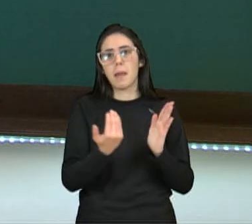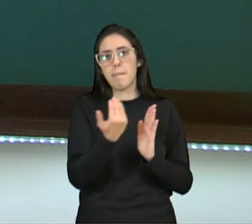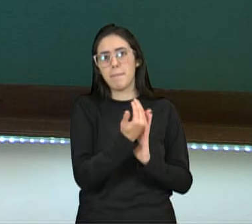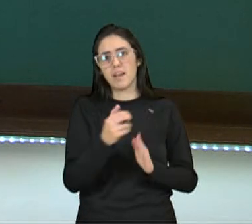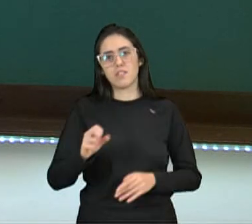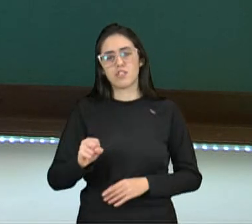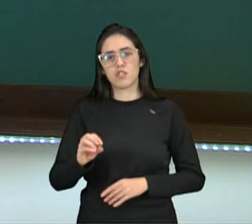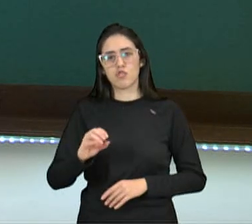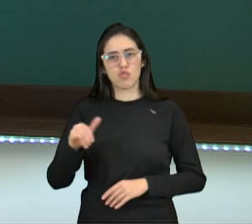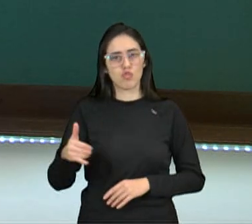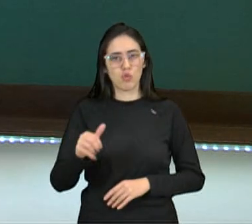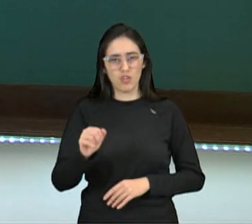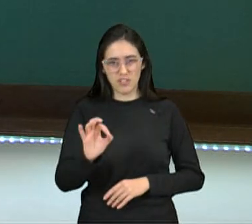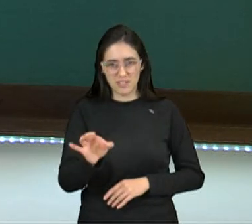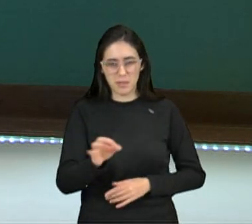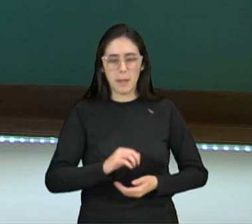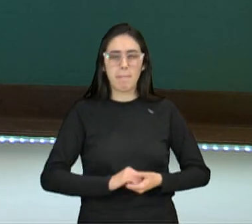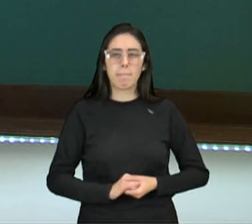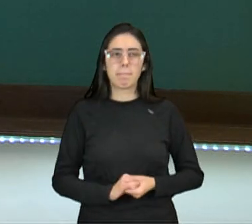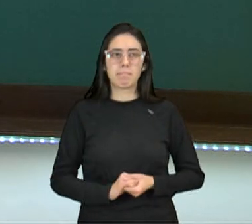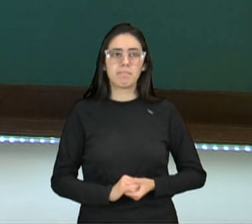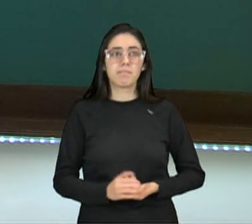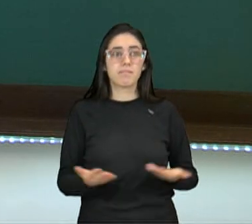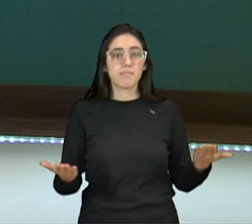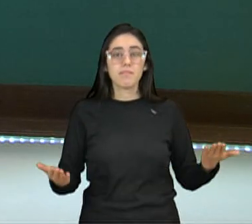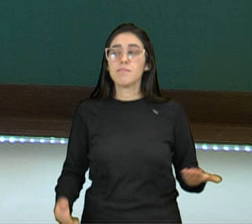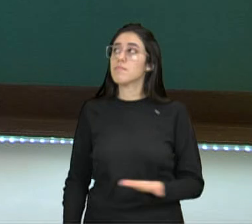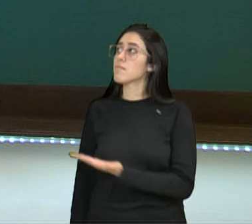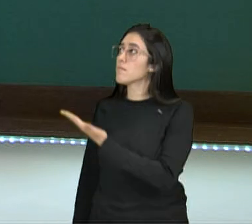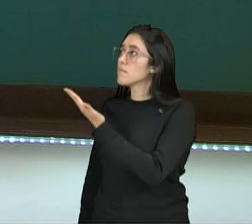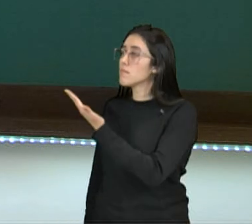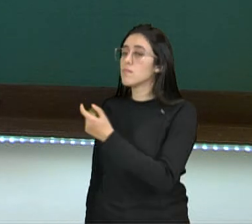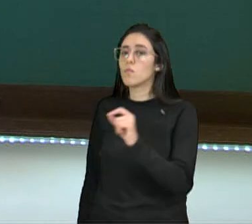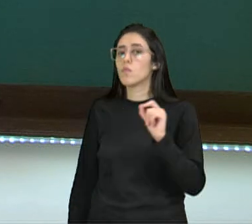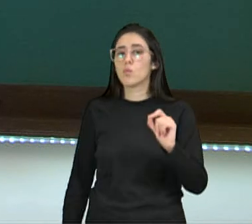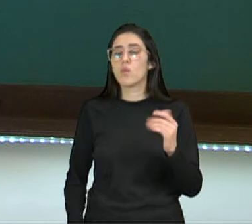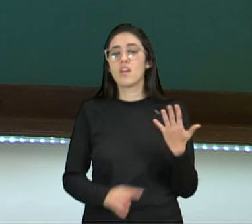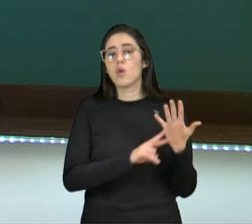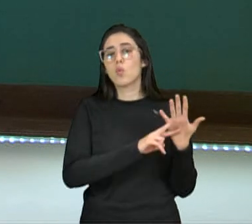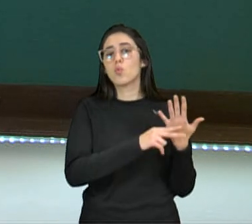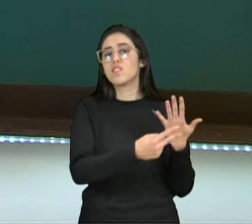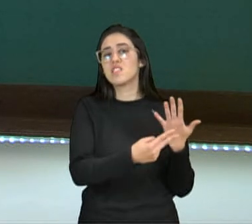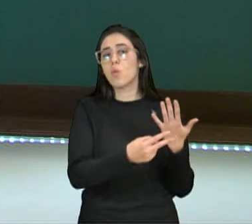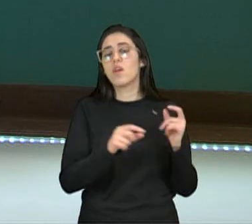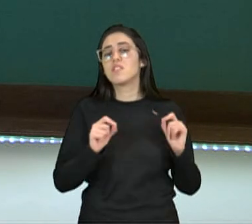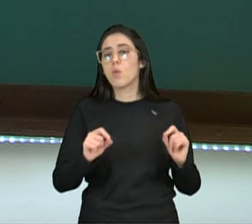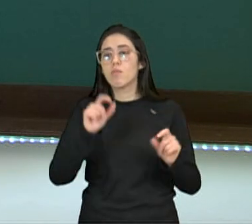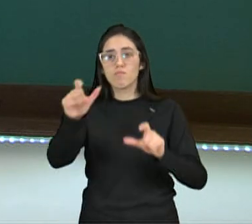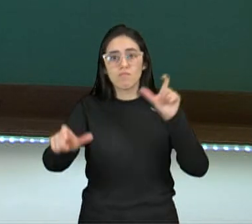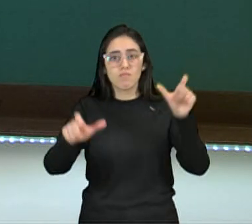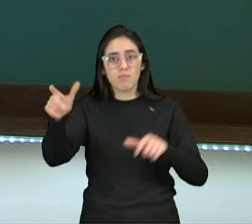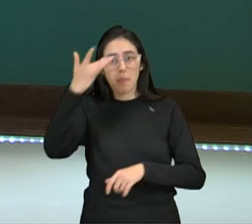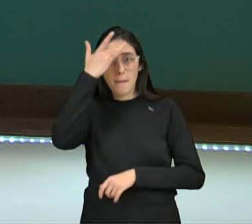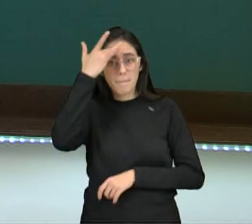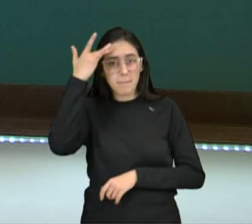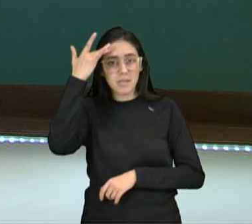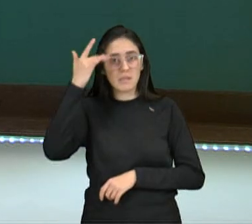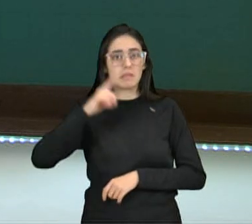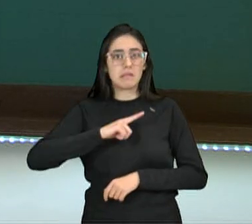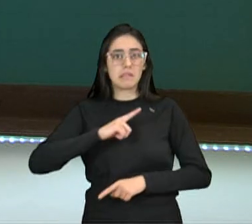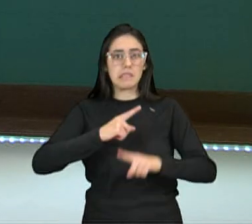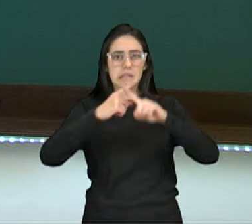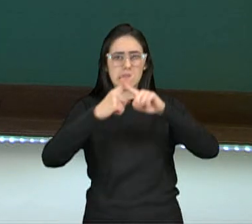soja, certo? E aí o que nós temos como consequência em relação às pessoas, às